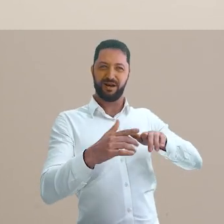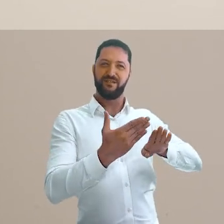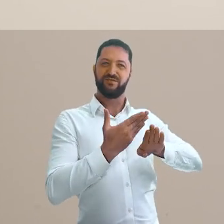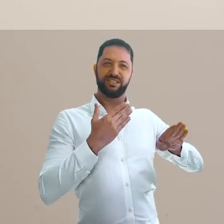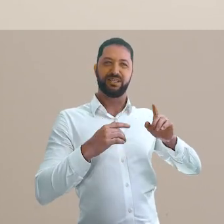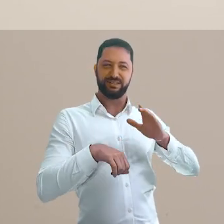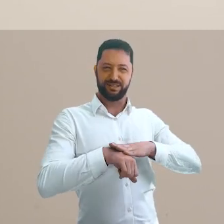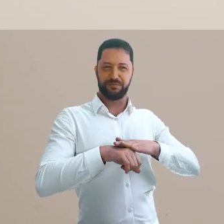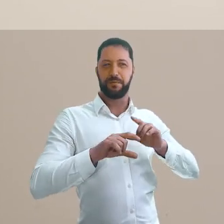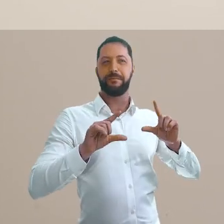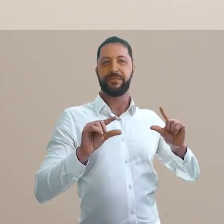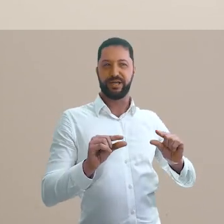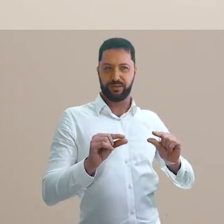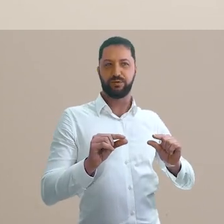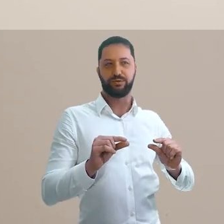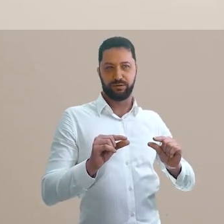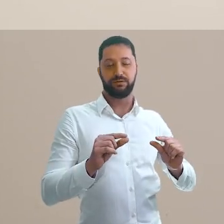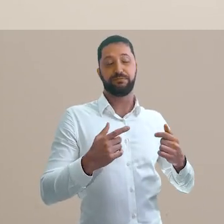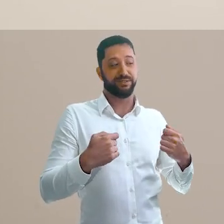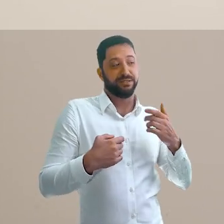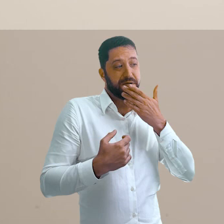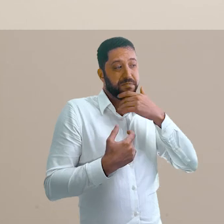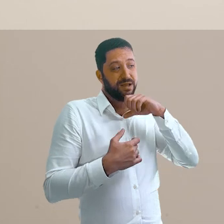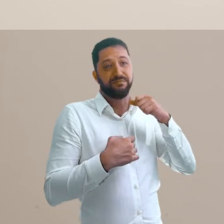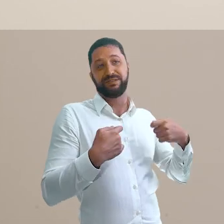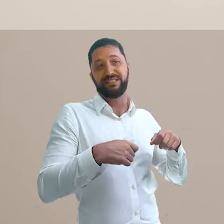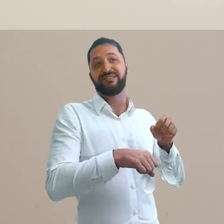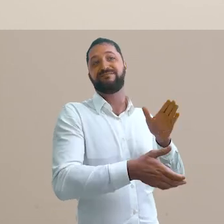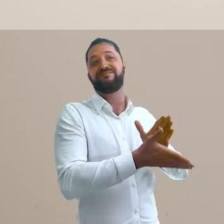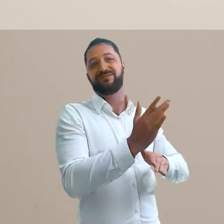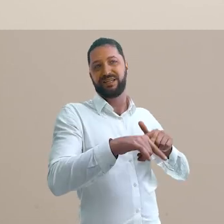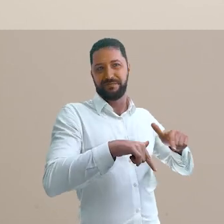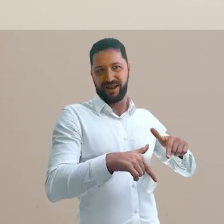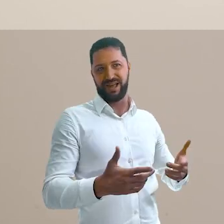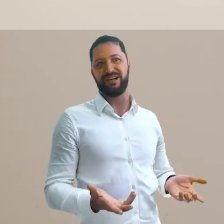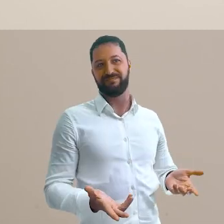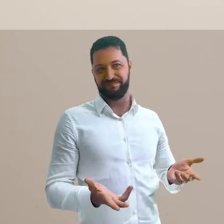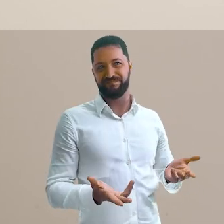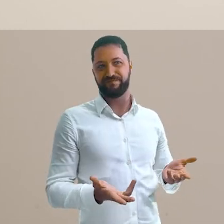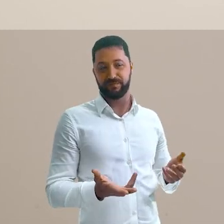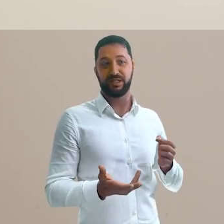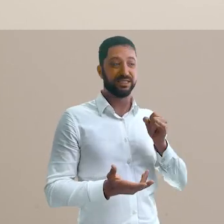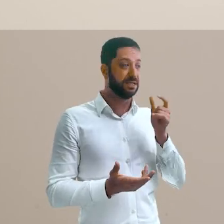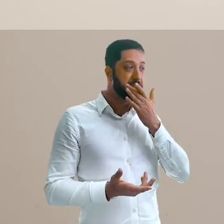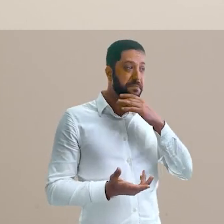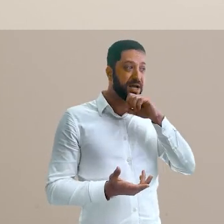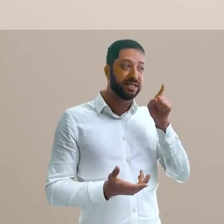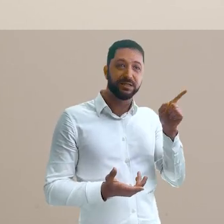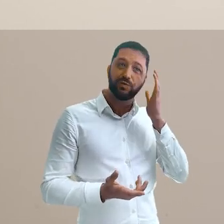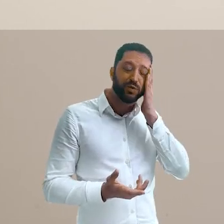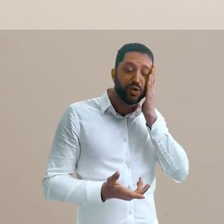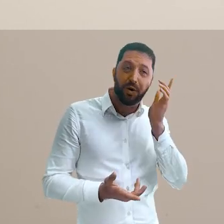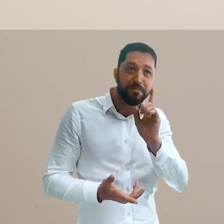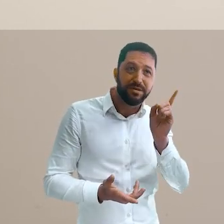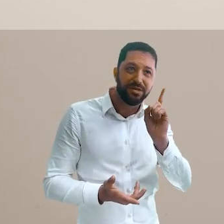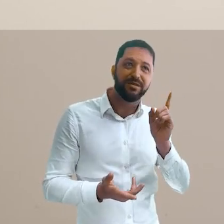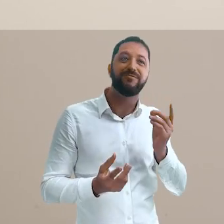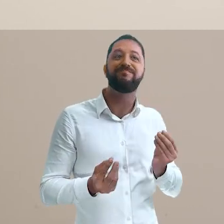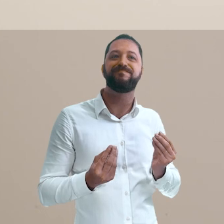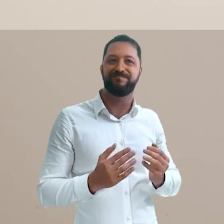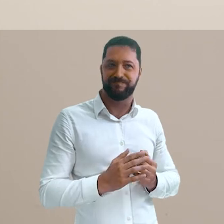né, de licença maternidade, então ele vai precisar trabalhar no outro dia. Então, se ele não